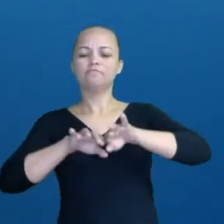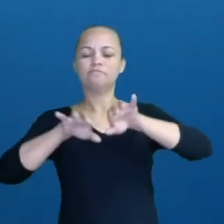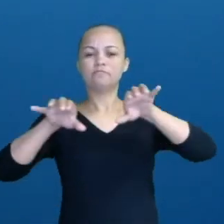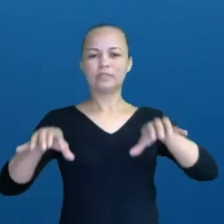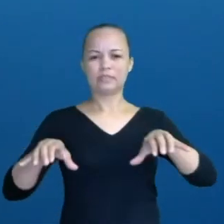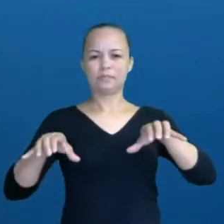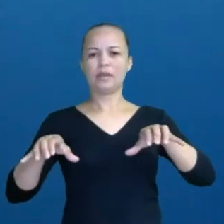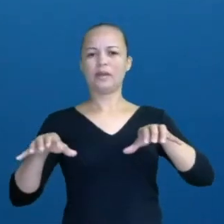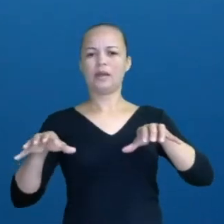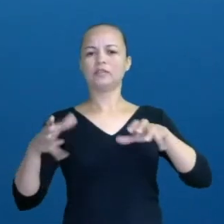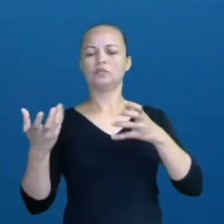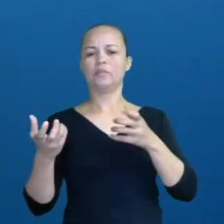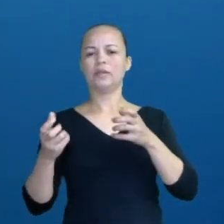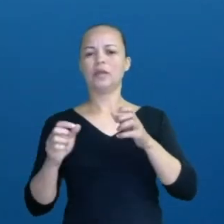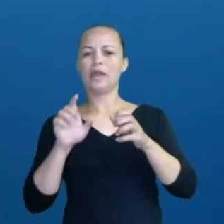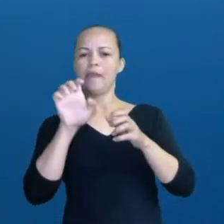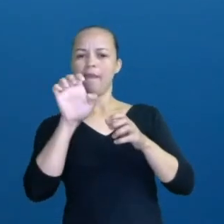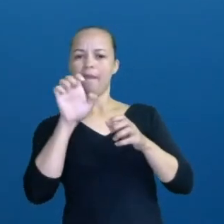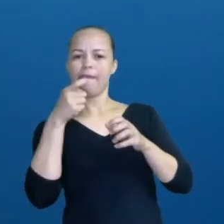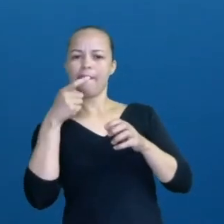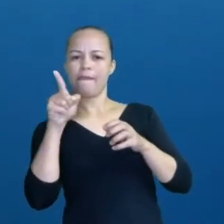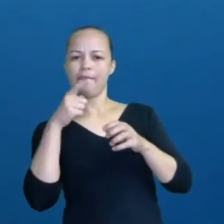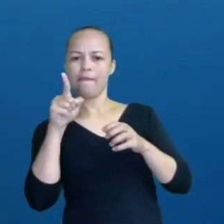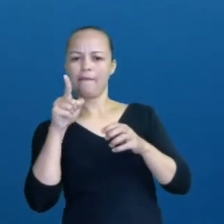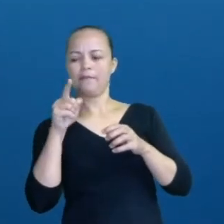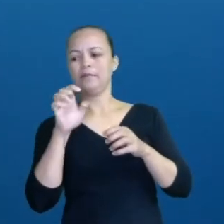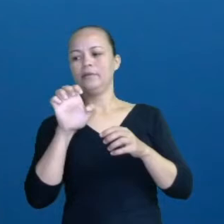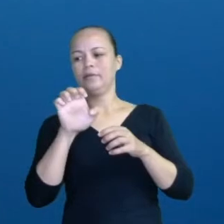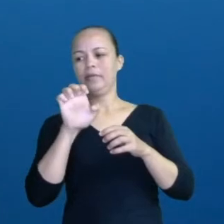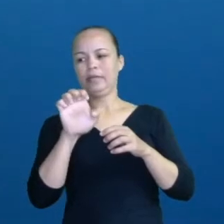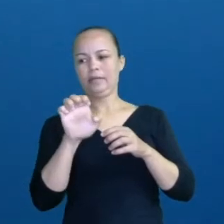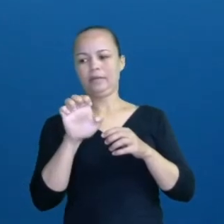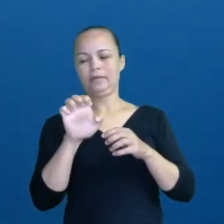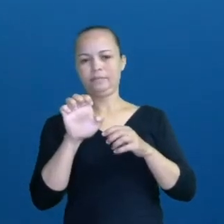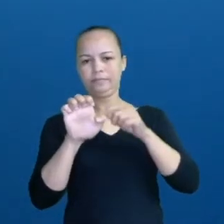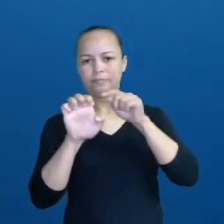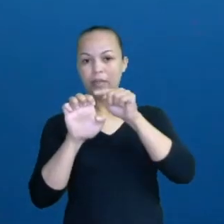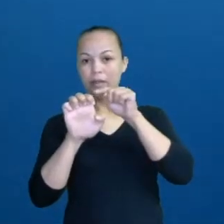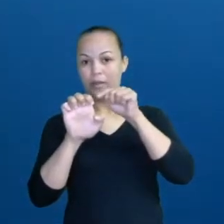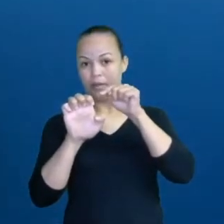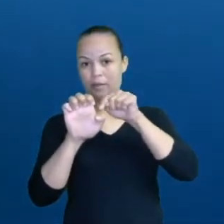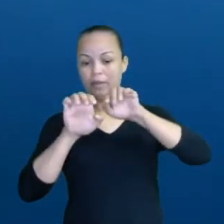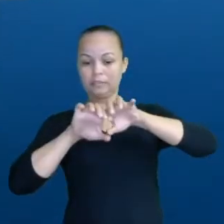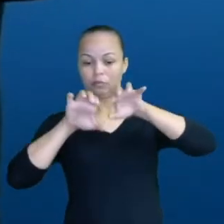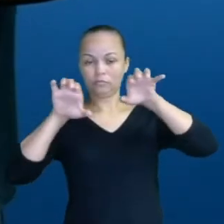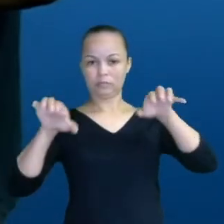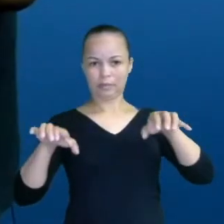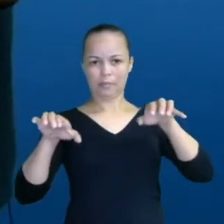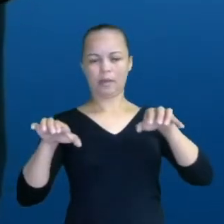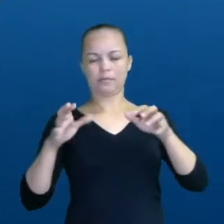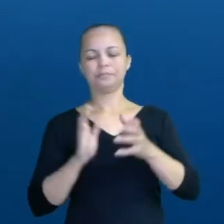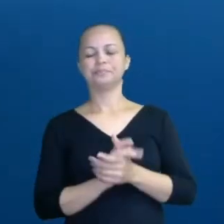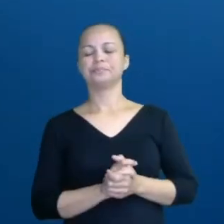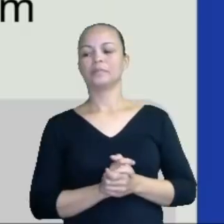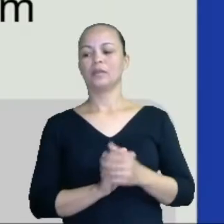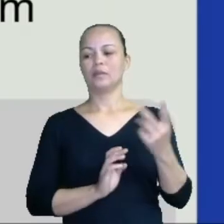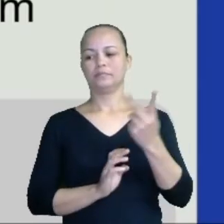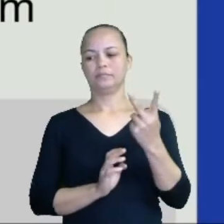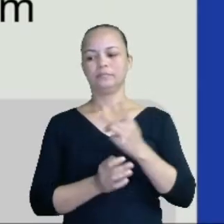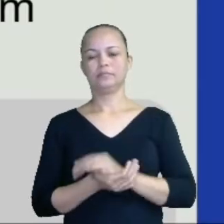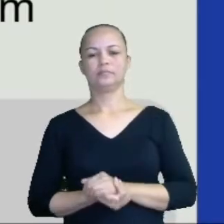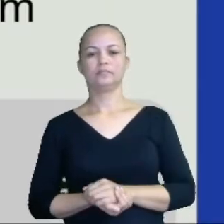separado por essa conjunção e. Policiais e médicos. São dois núcleos. Segunda